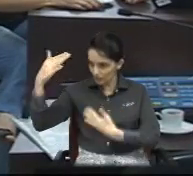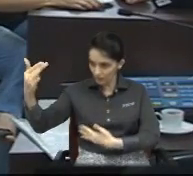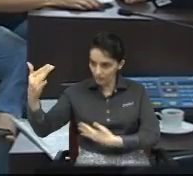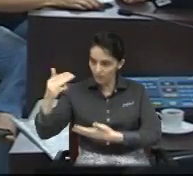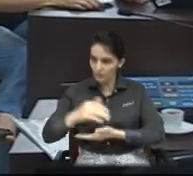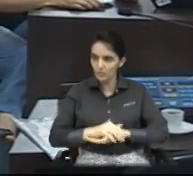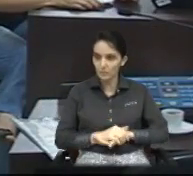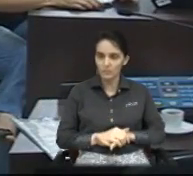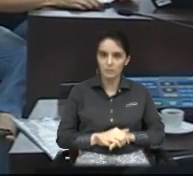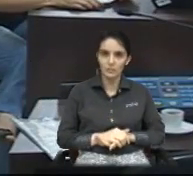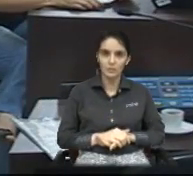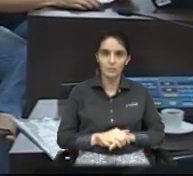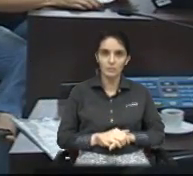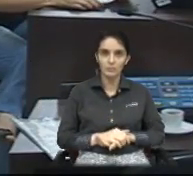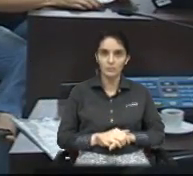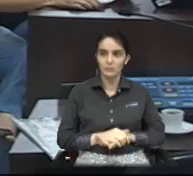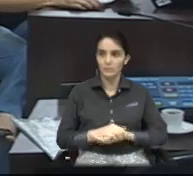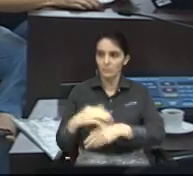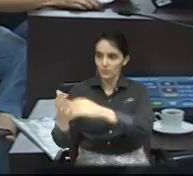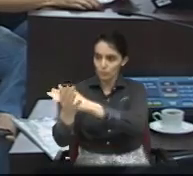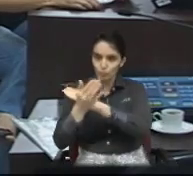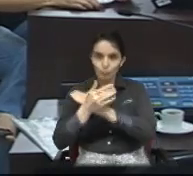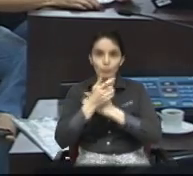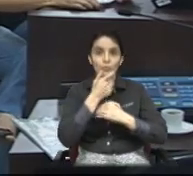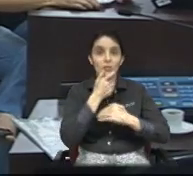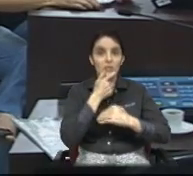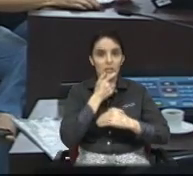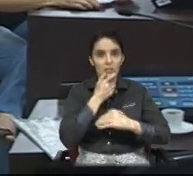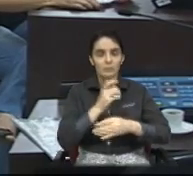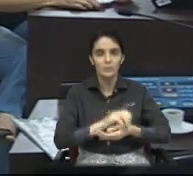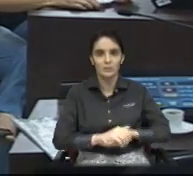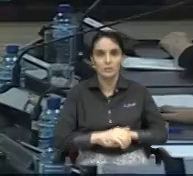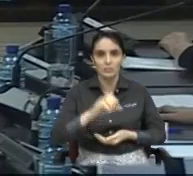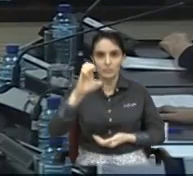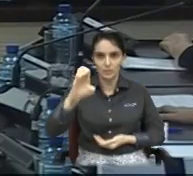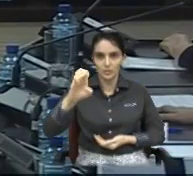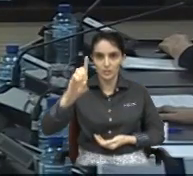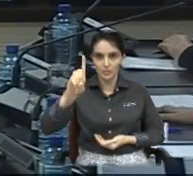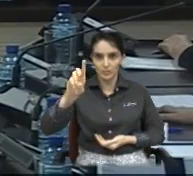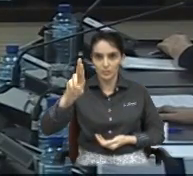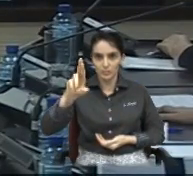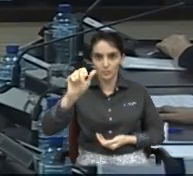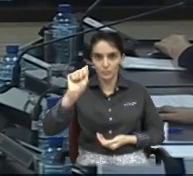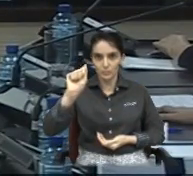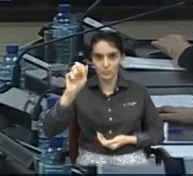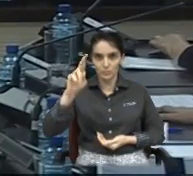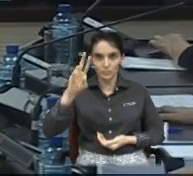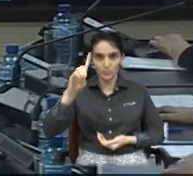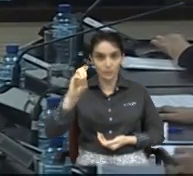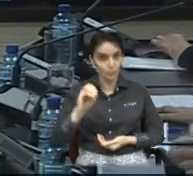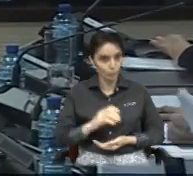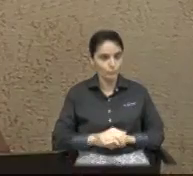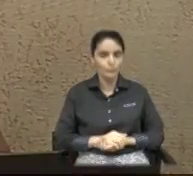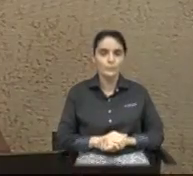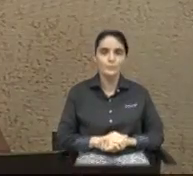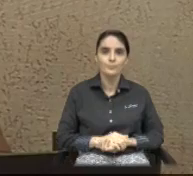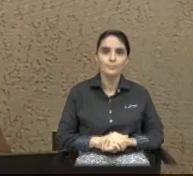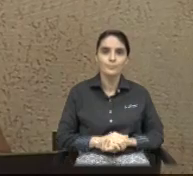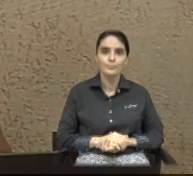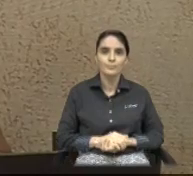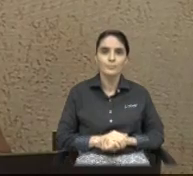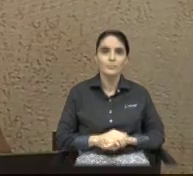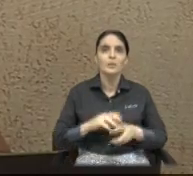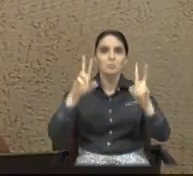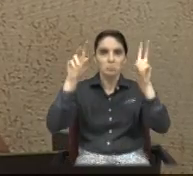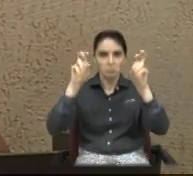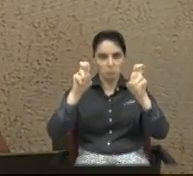a assessoria da vereadora Érica Monteiro, ao Eduardo, que até teve como defendeu essa tese